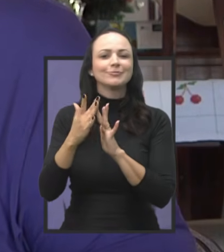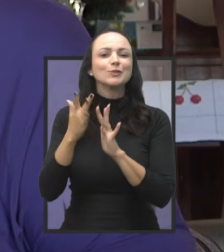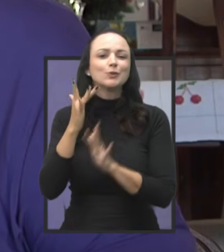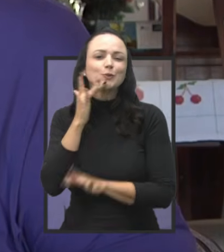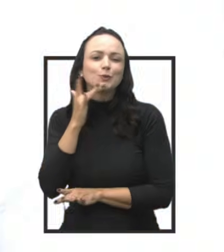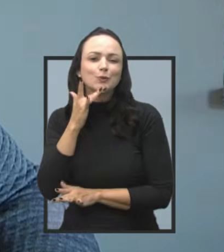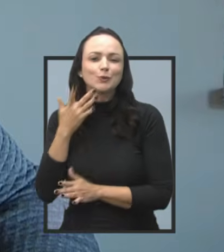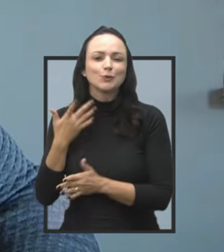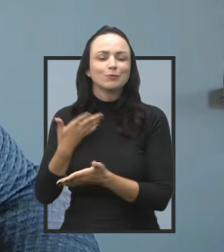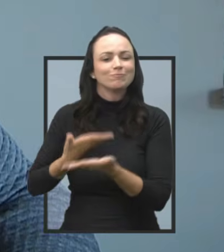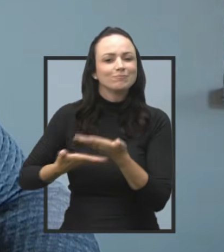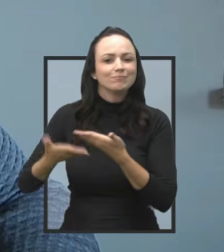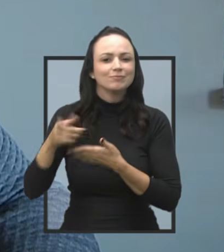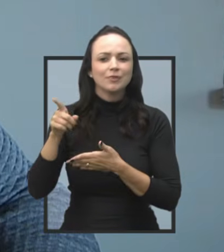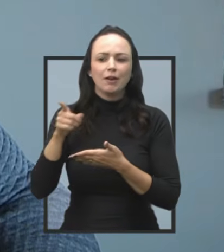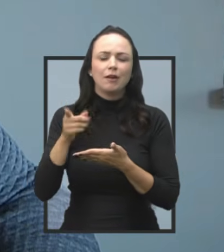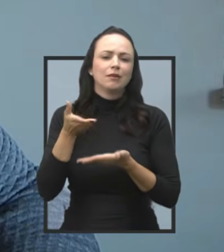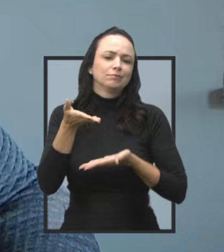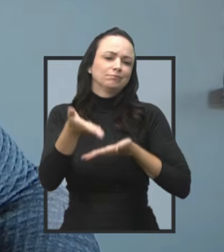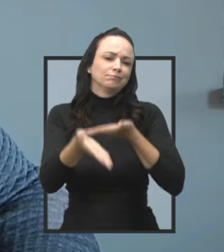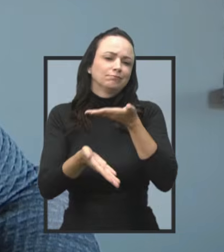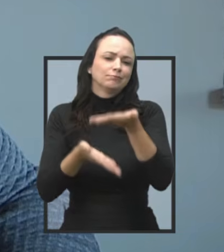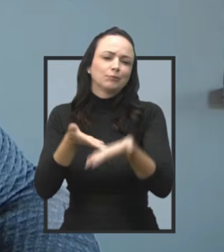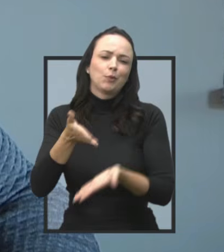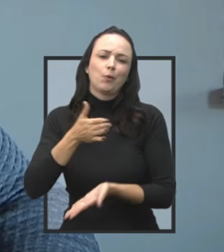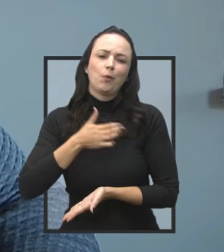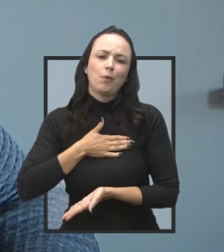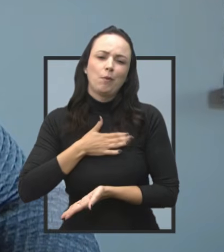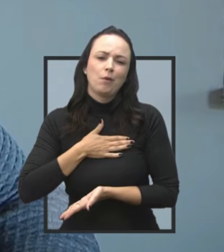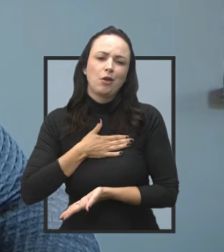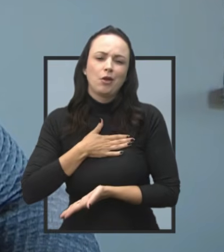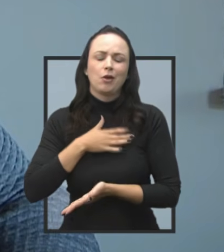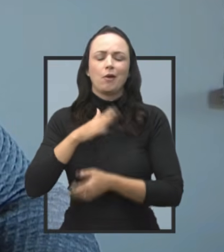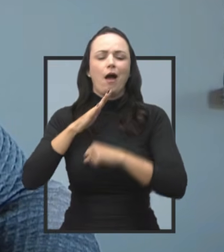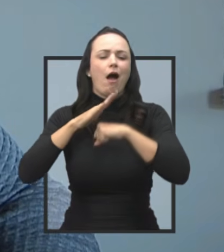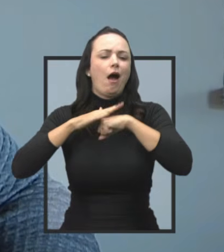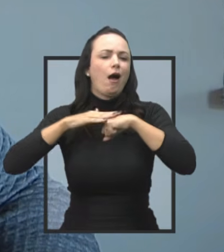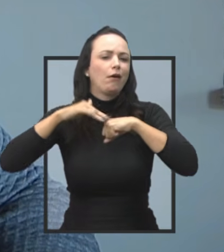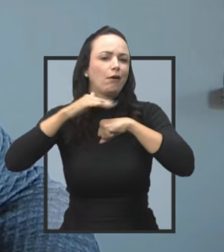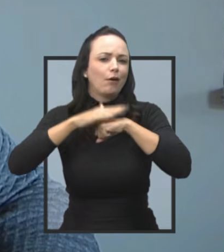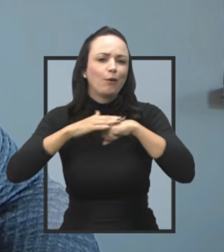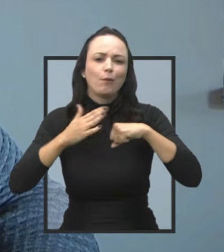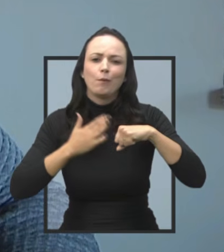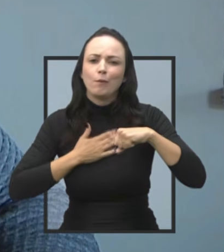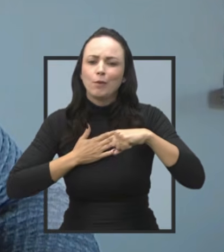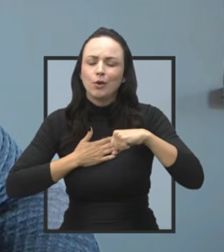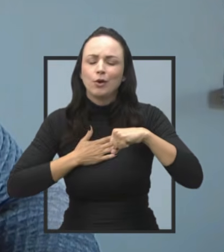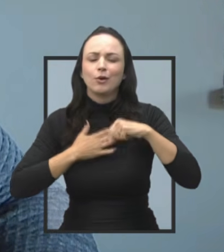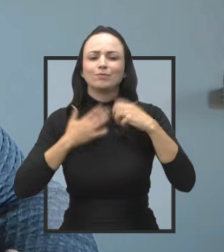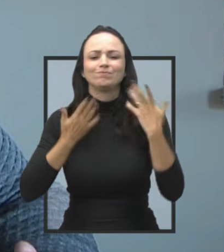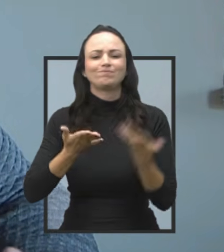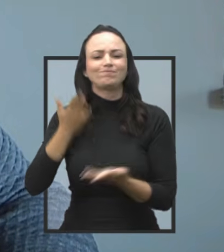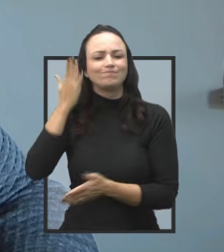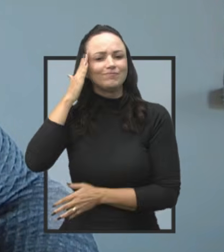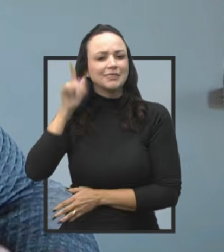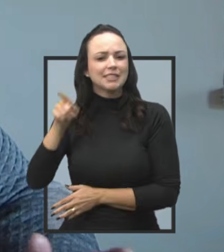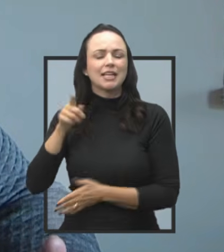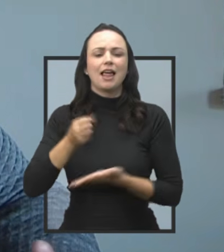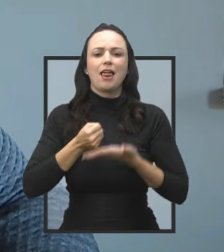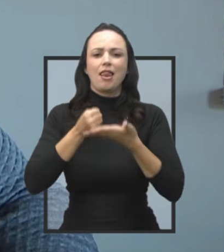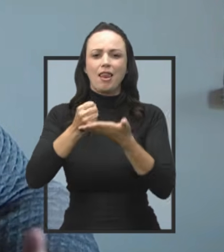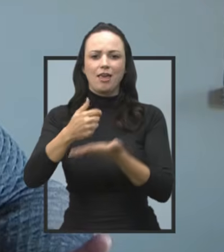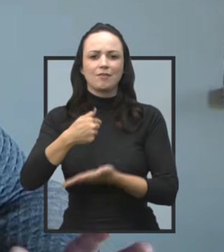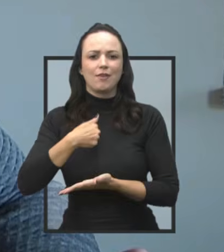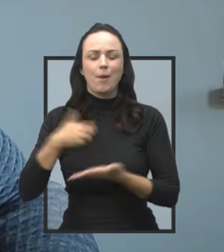gostoso, sabe? Ele era atencioso comigo, carinhoso, sabe? Ele levava